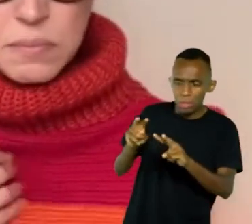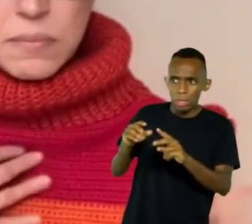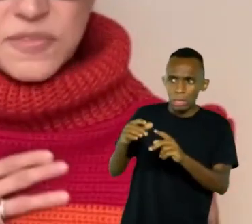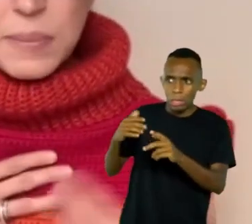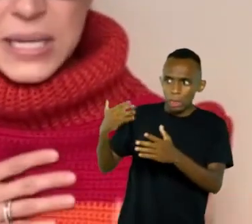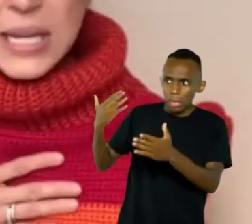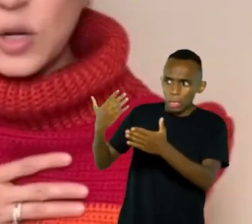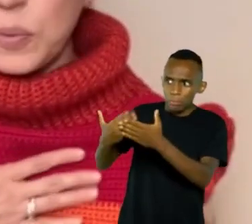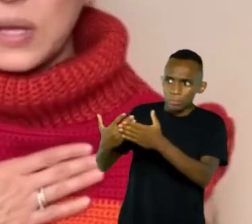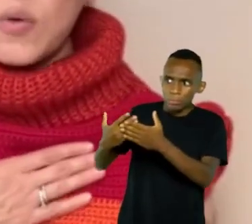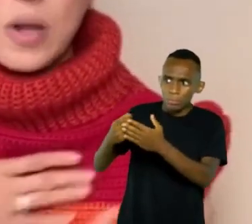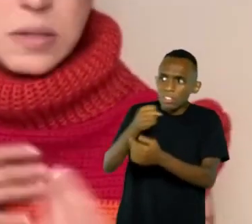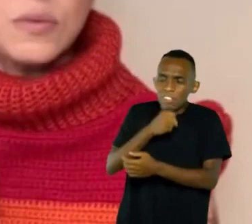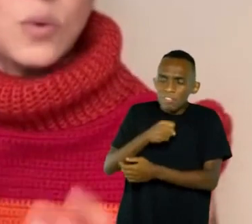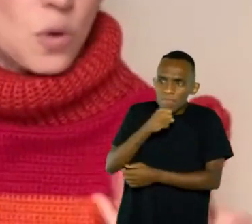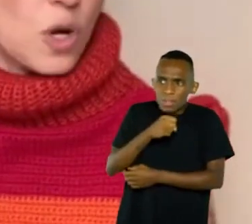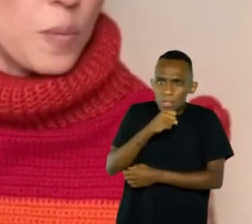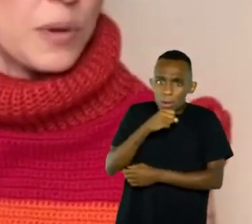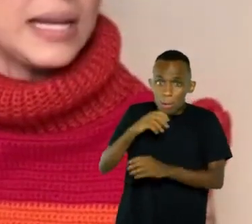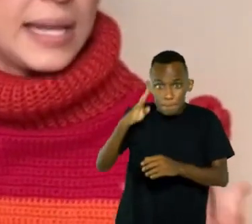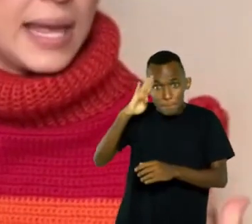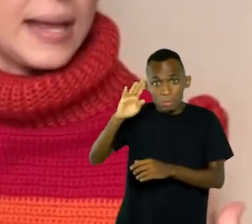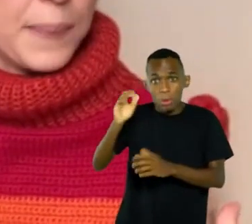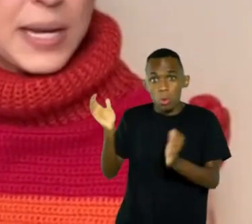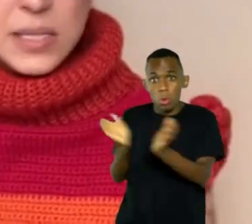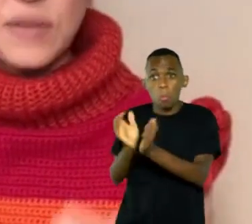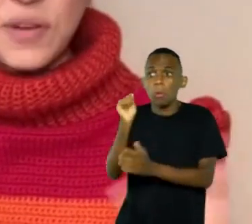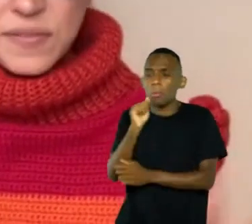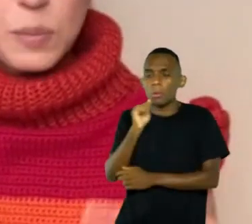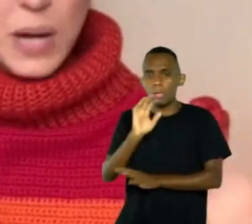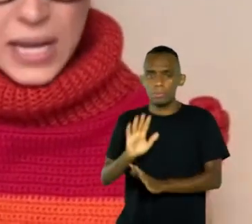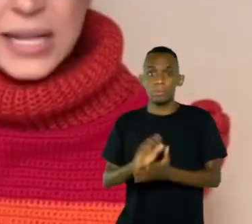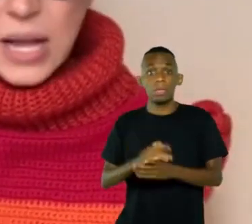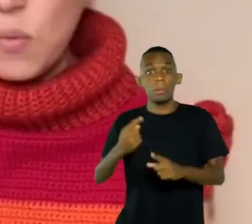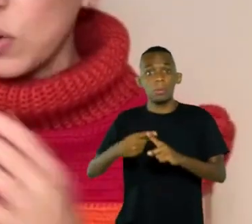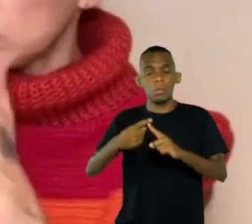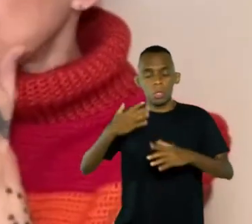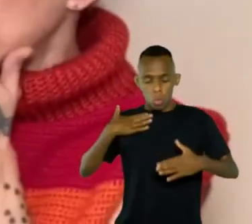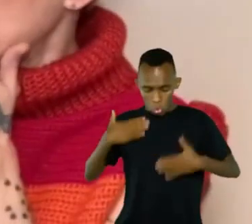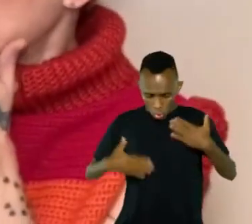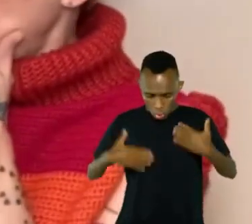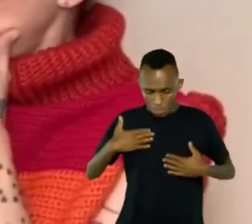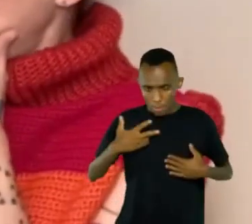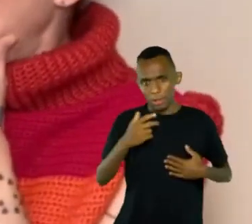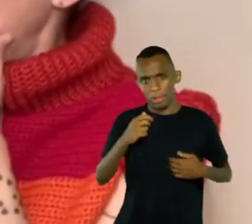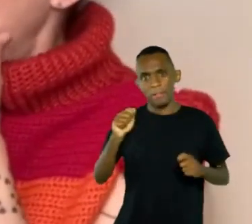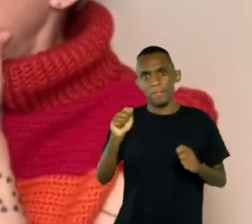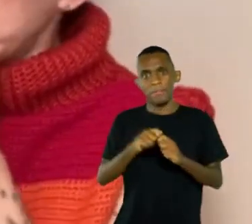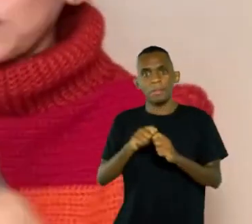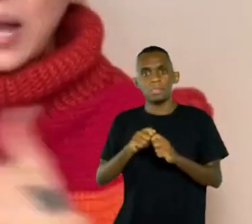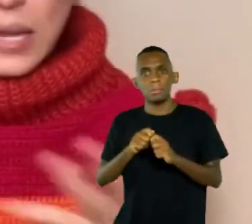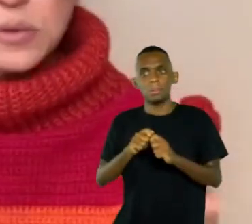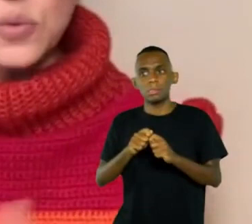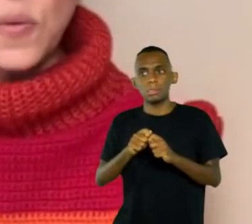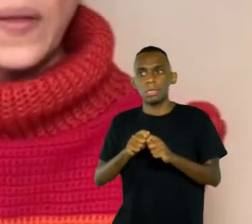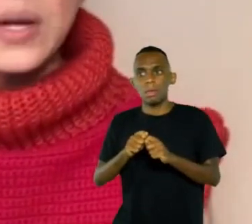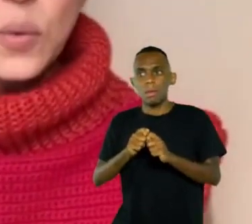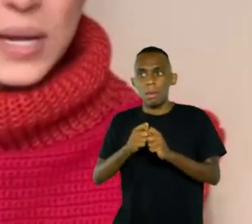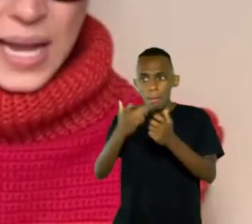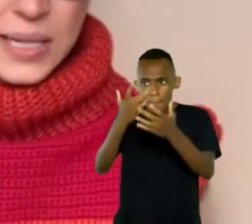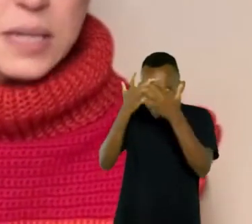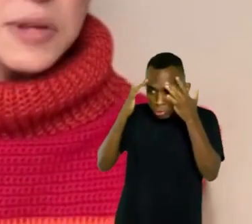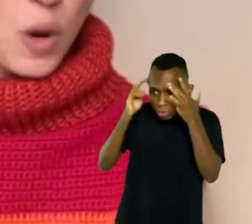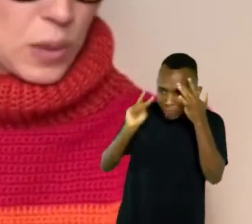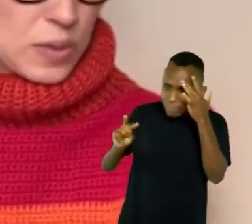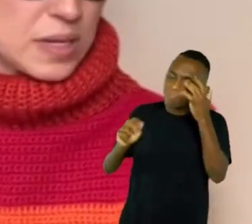envelhecimento feminino, porque o nosso corpo, parece que ele foi feito para agradar o outro, né? No caso do